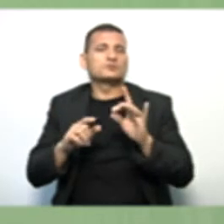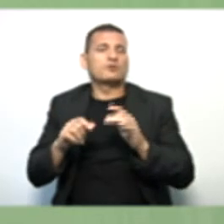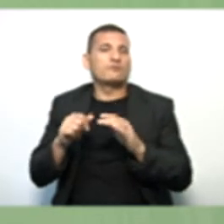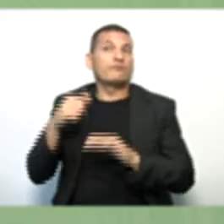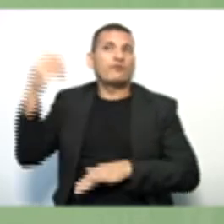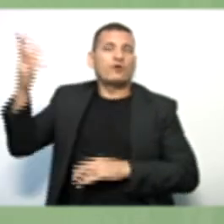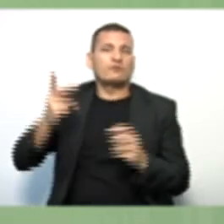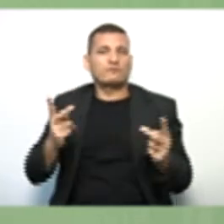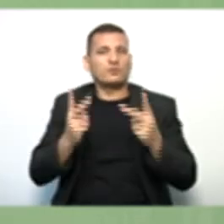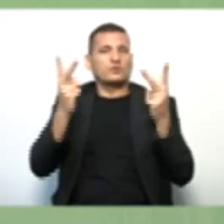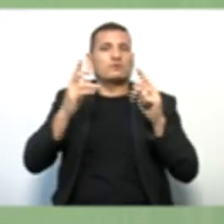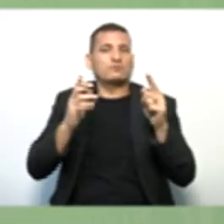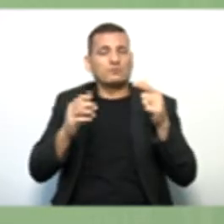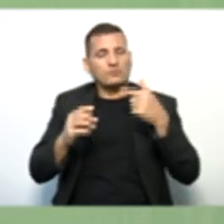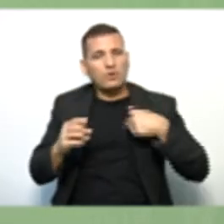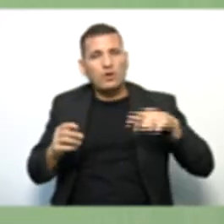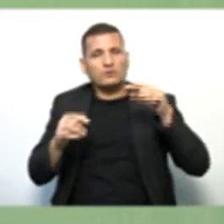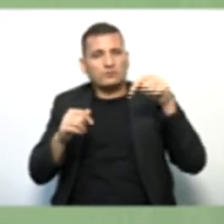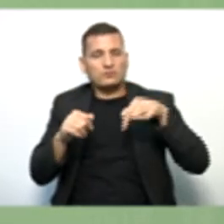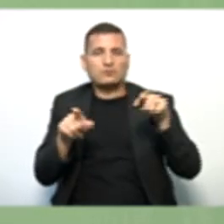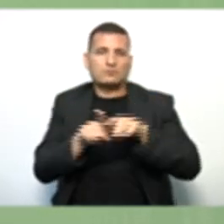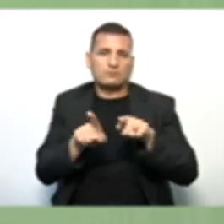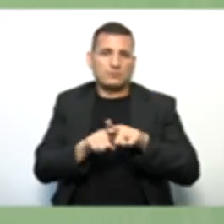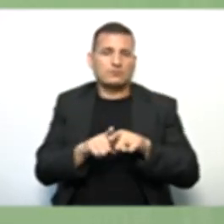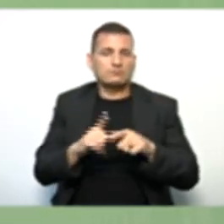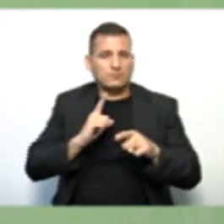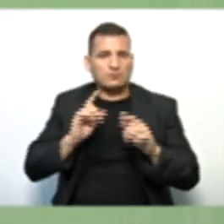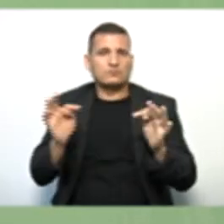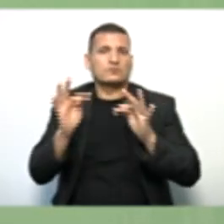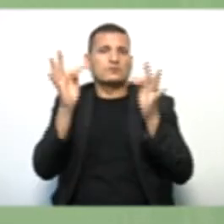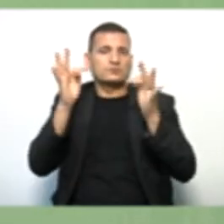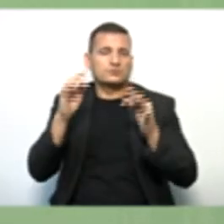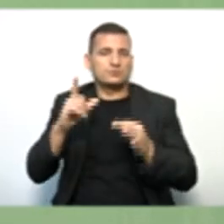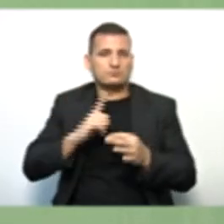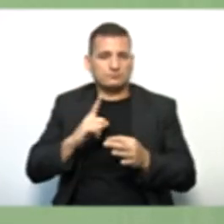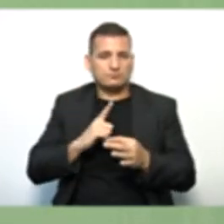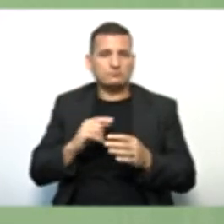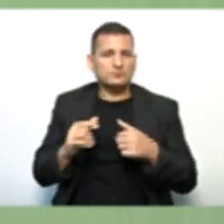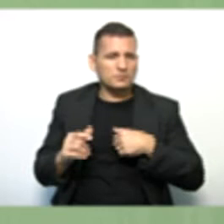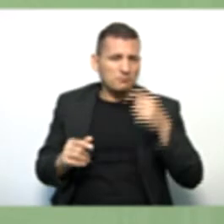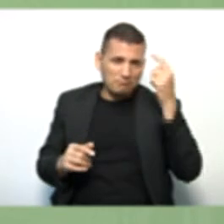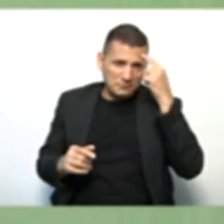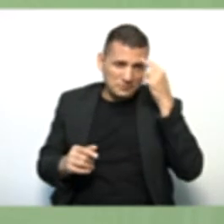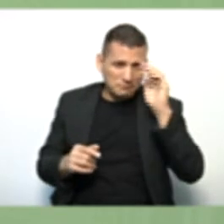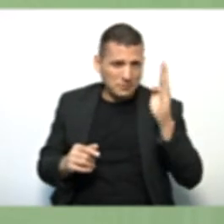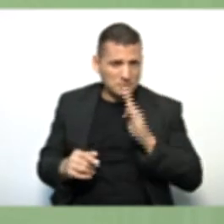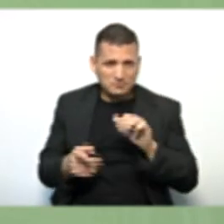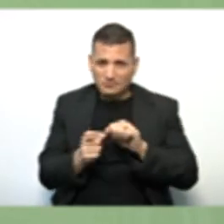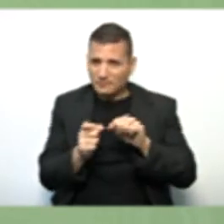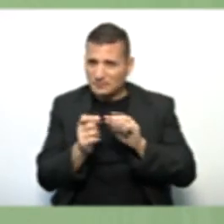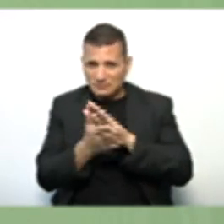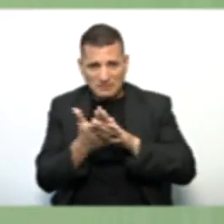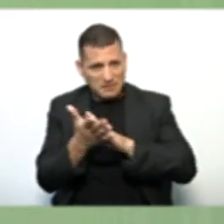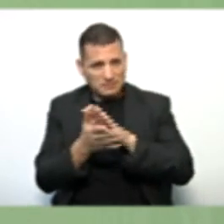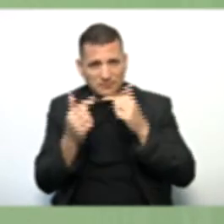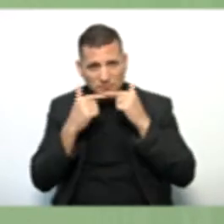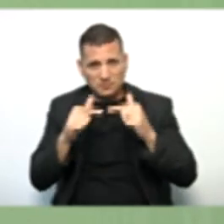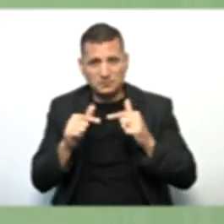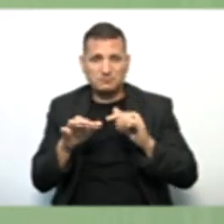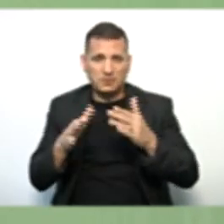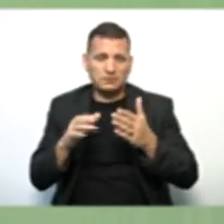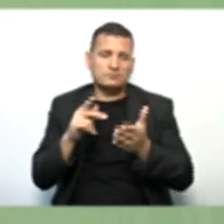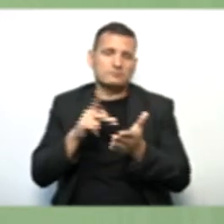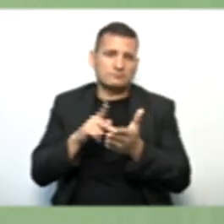fora. Nós aqui conseguimos também ter tecnologia suficiente. Eu achei que o Brasil não fazia nada de linguagem. Mas a